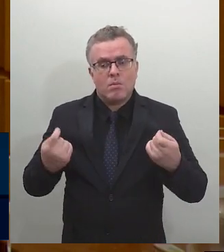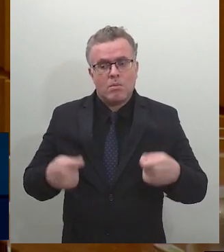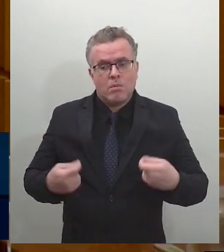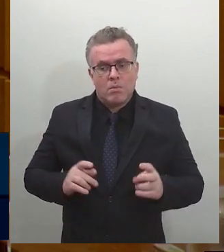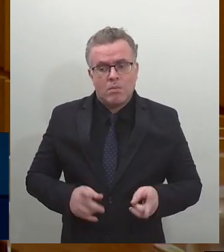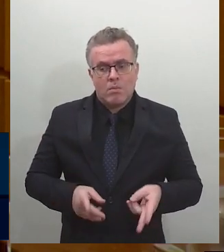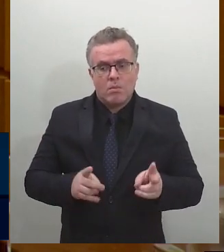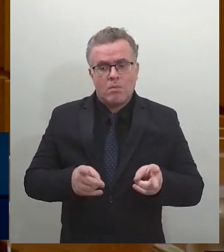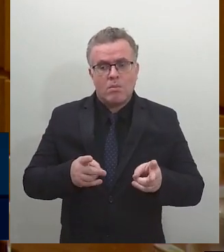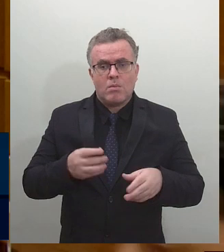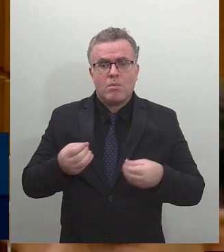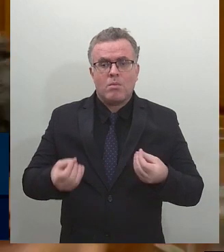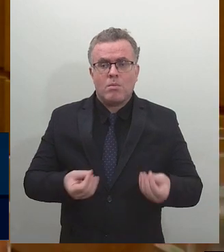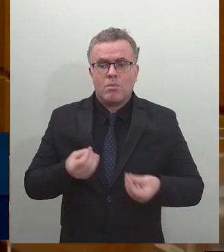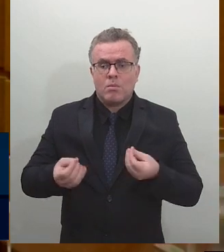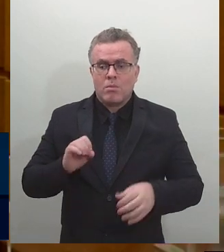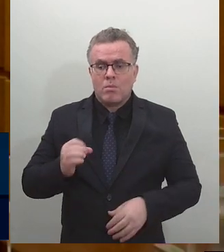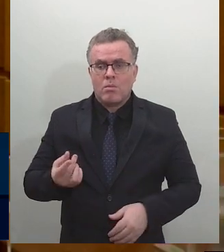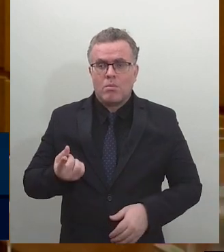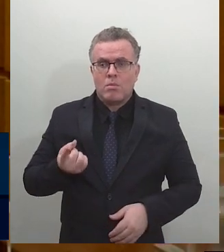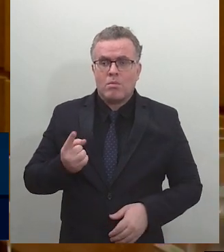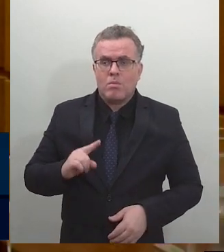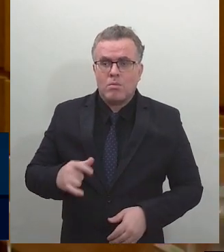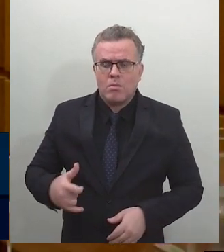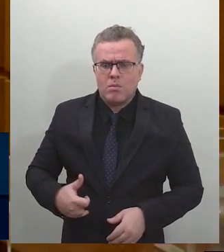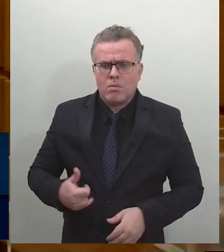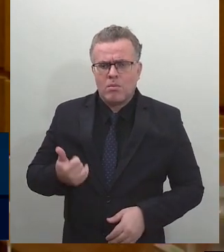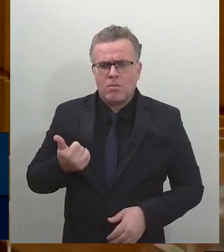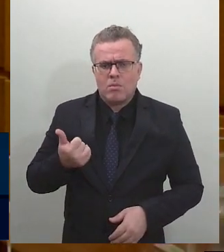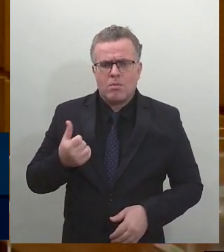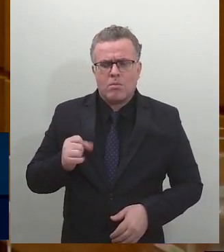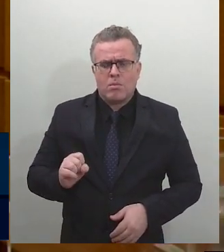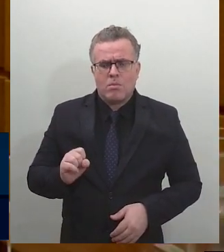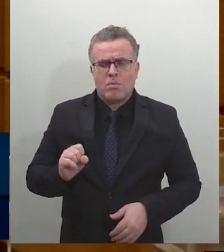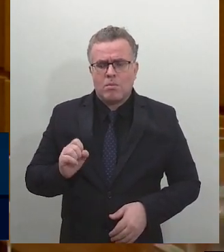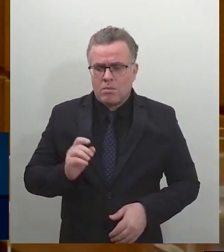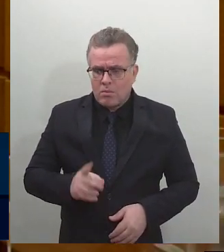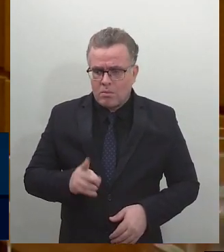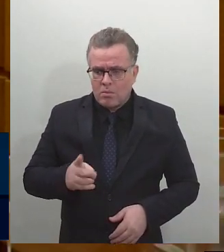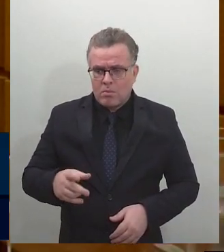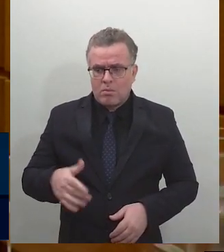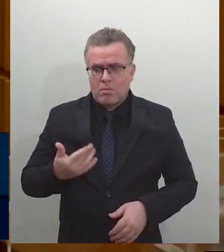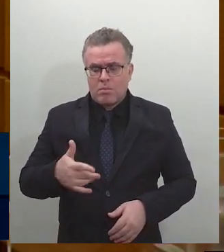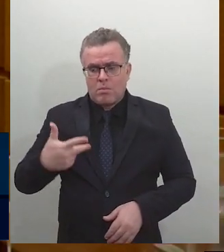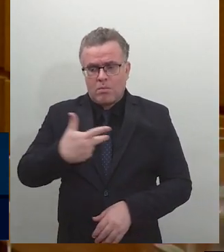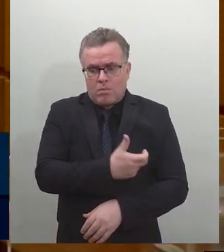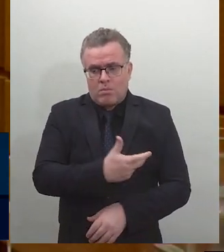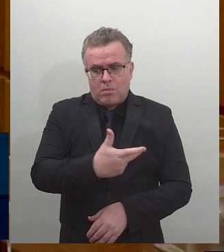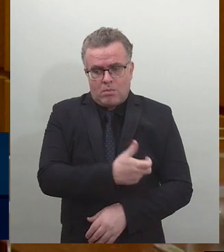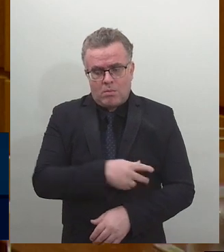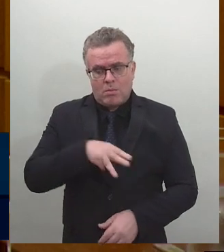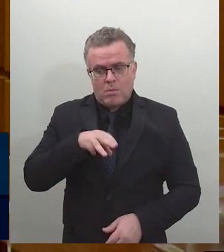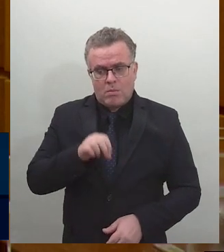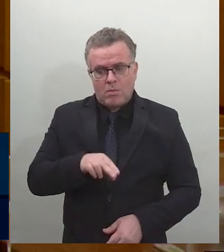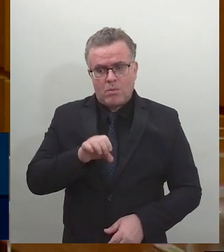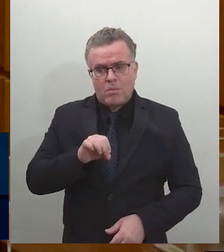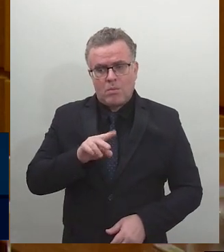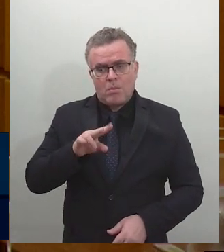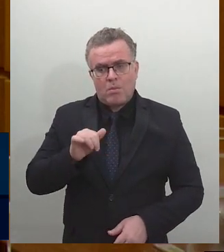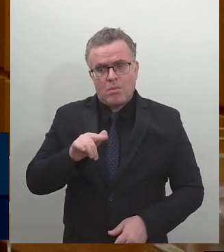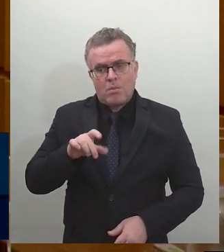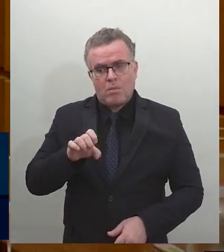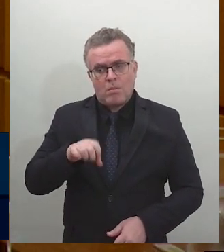tem 18 anos ou mais e recebeu ao menos duas doses da vacina monovalente com esquema primário,